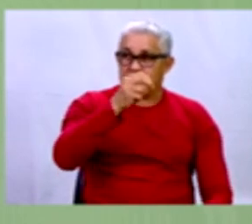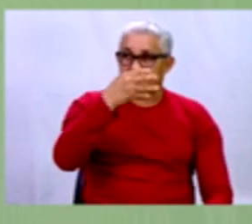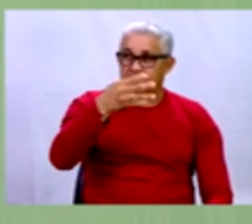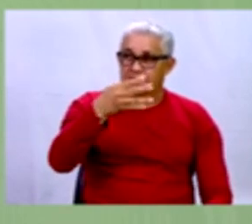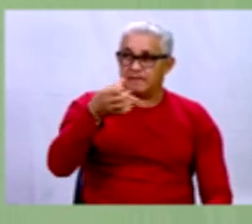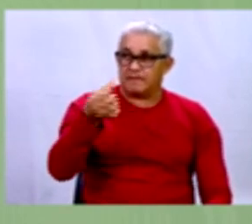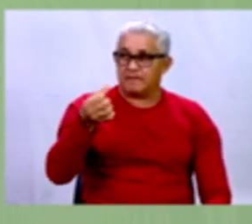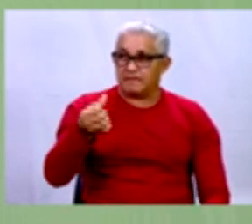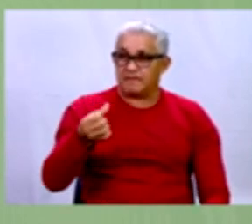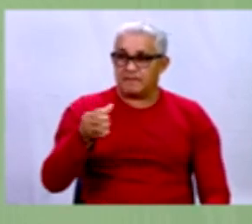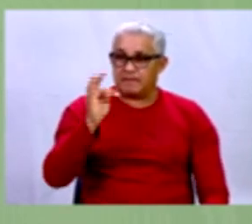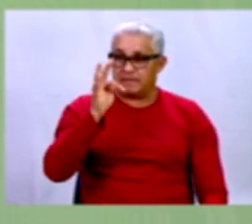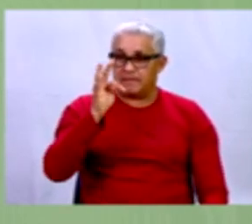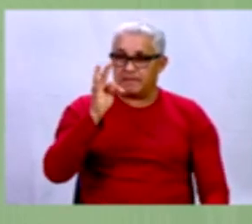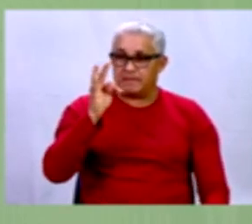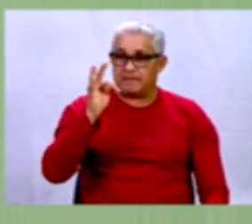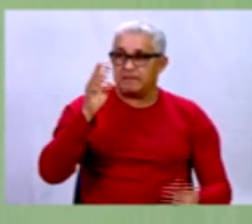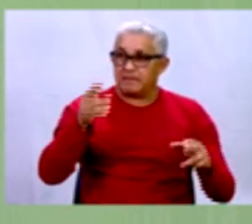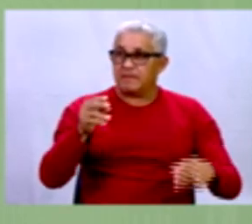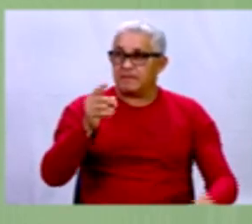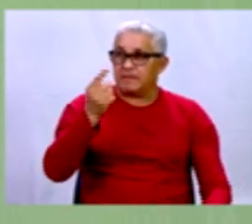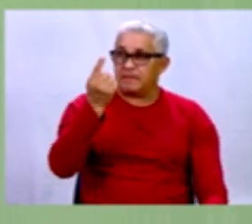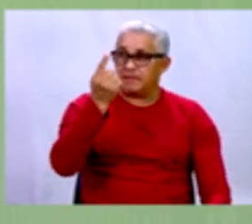25,54466. T é igual a